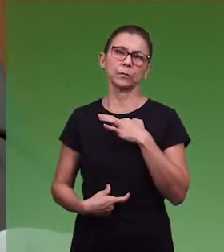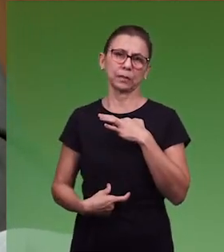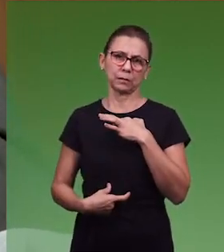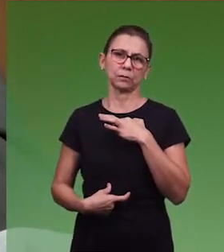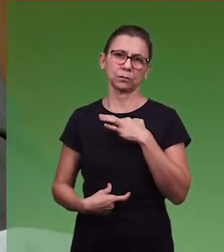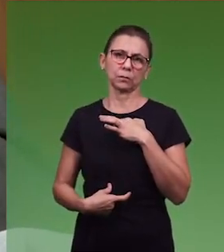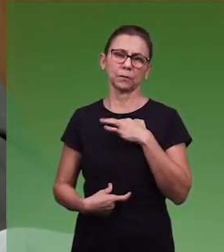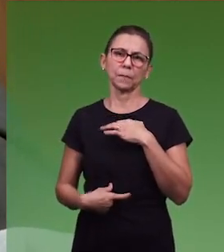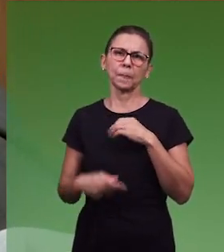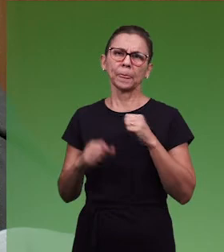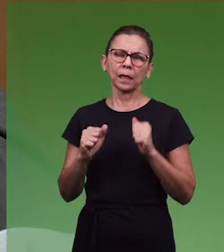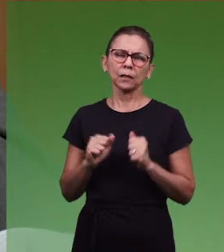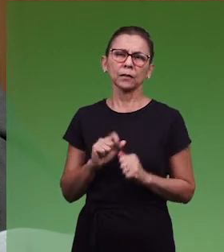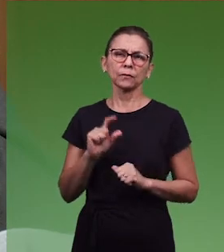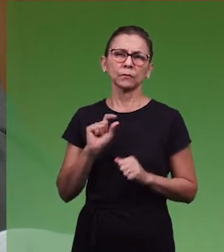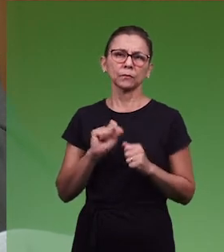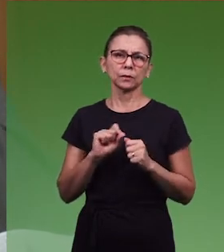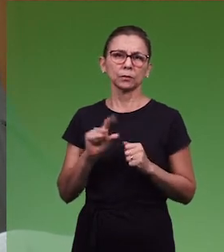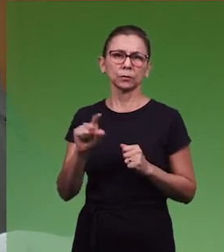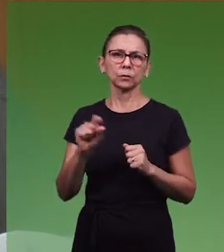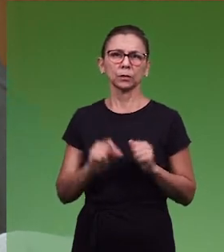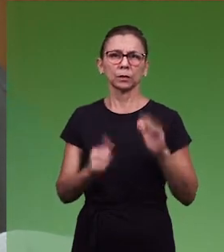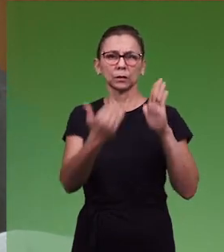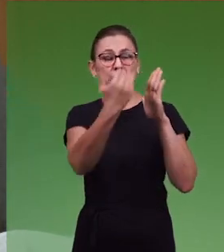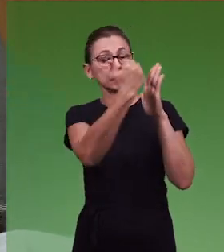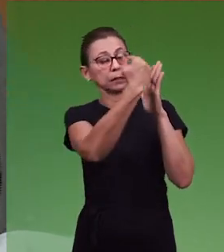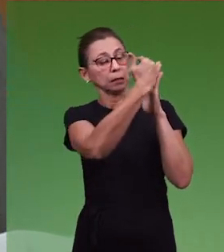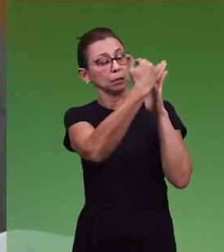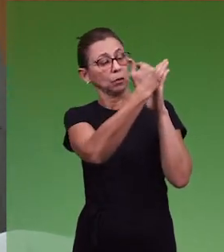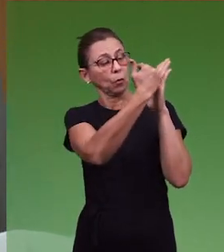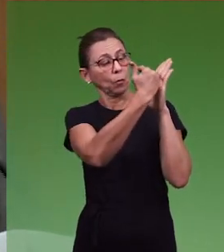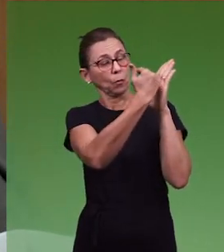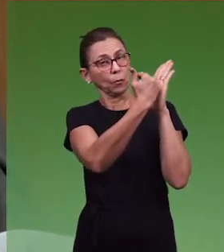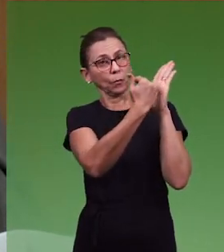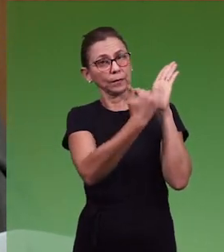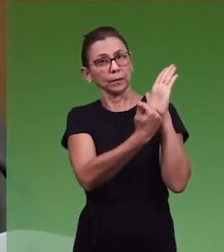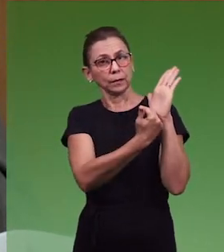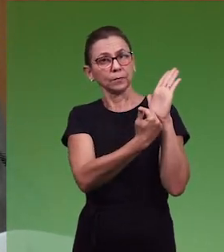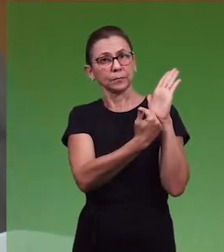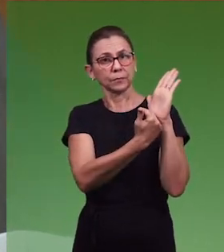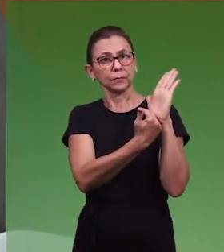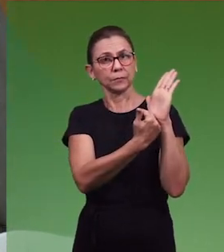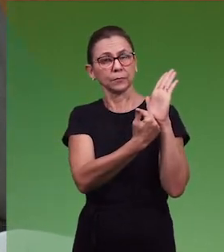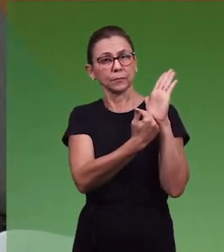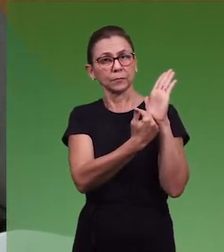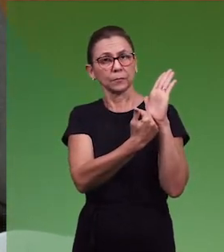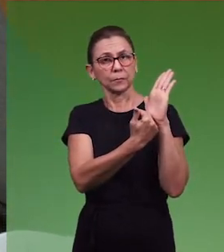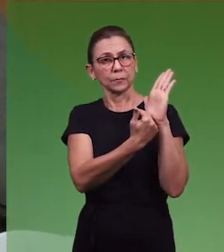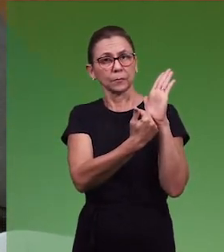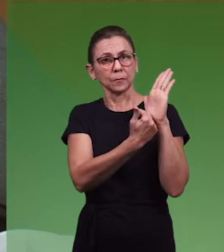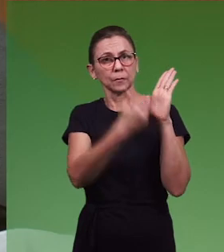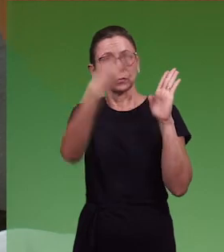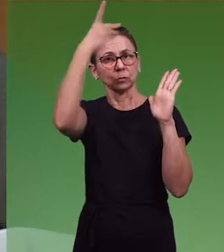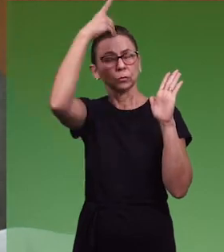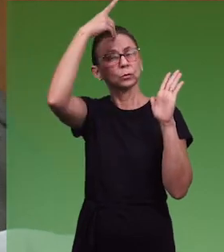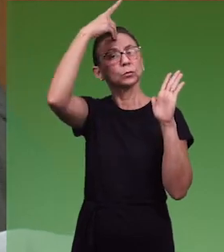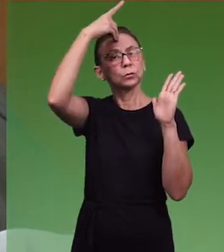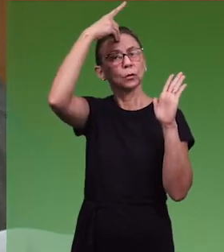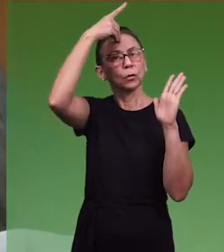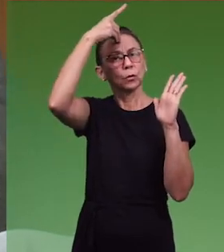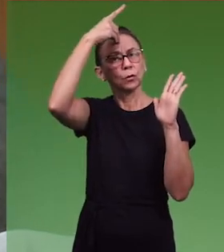vai colocar em ordem para entender a síntese de cada dom e,